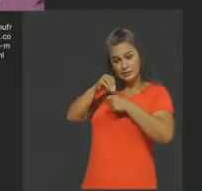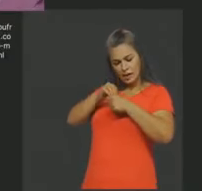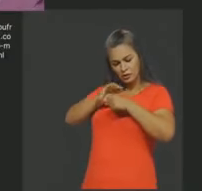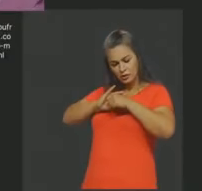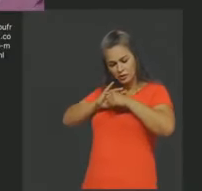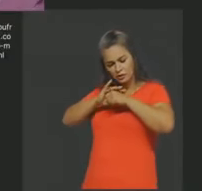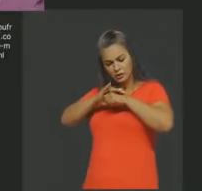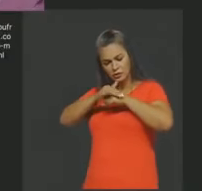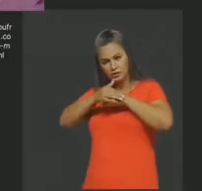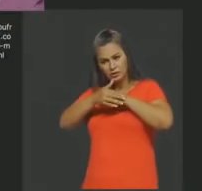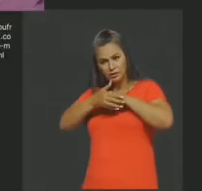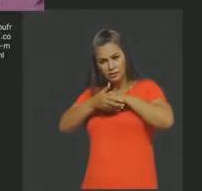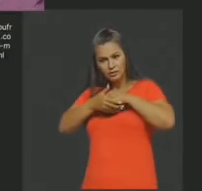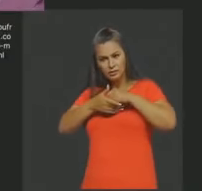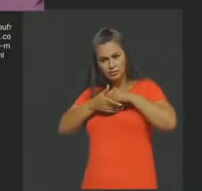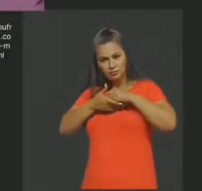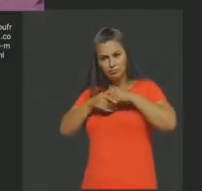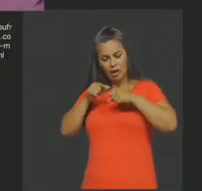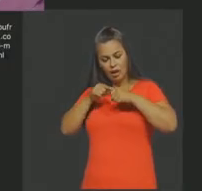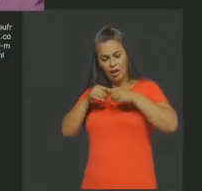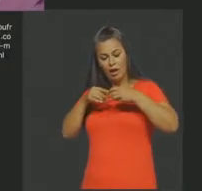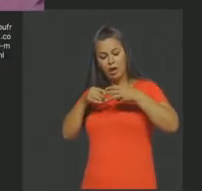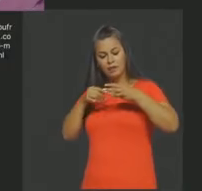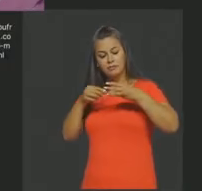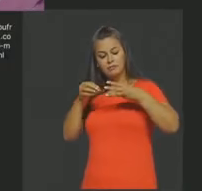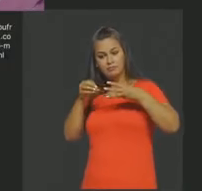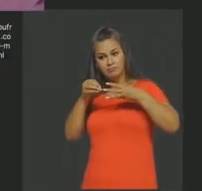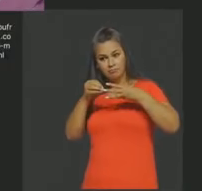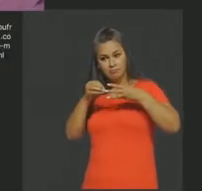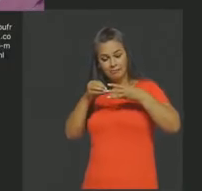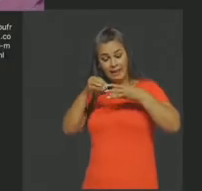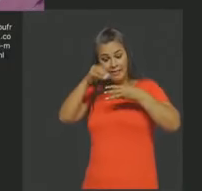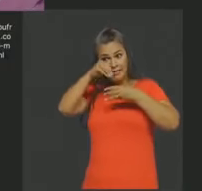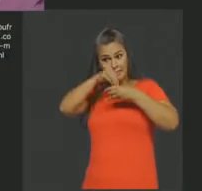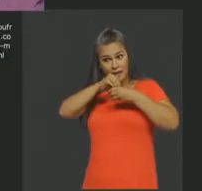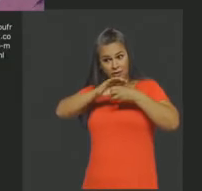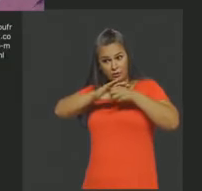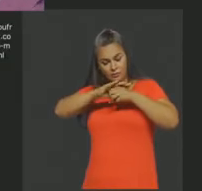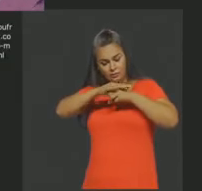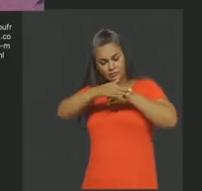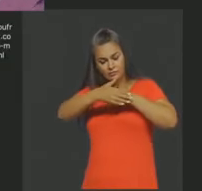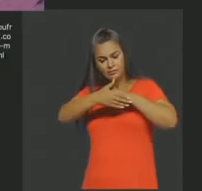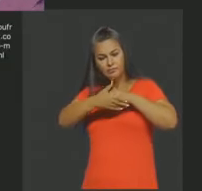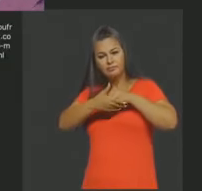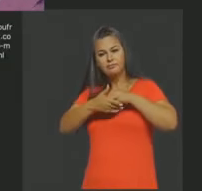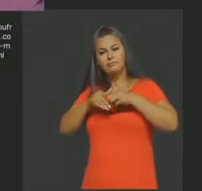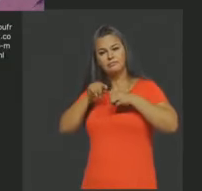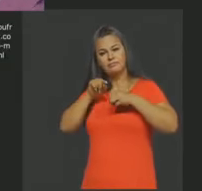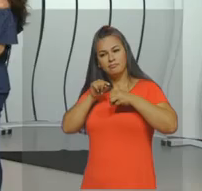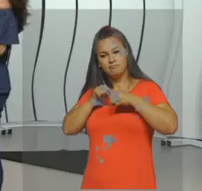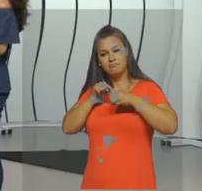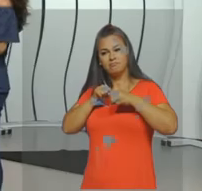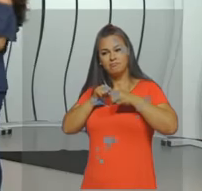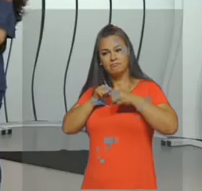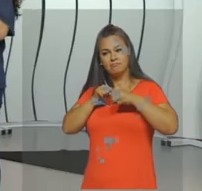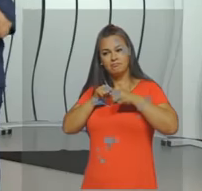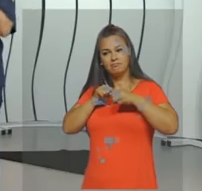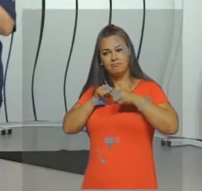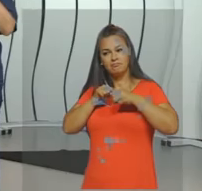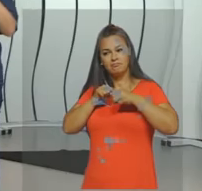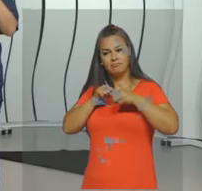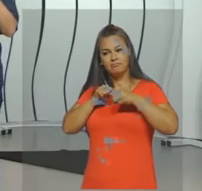totalmente tomado aí por essas fibras, né, que são proteínas, na verdade, tá? E